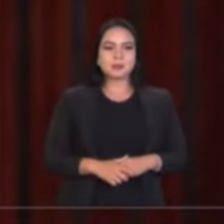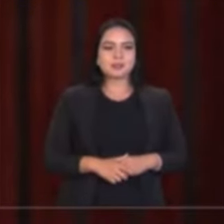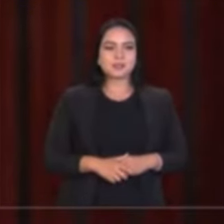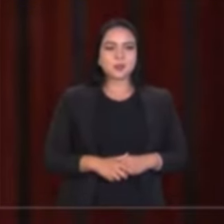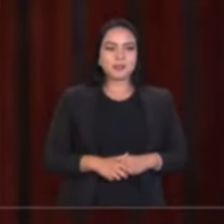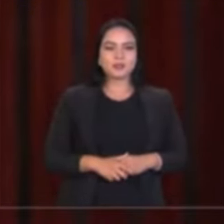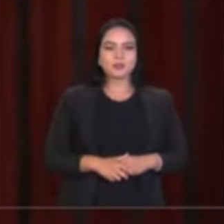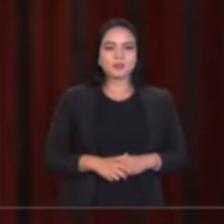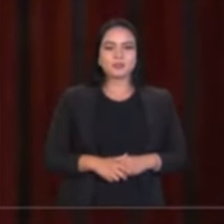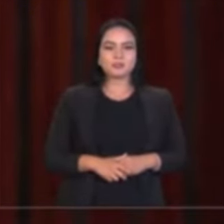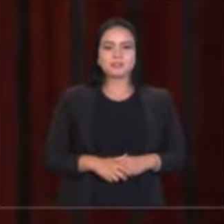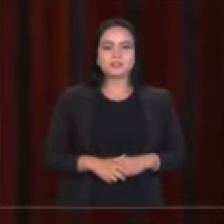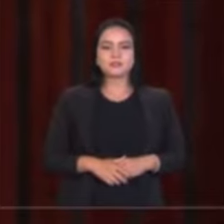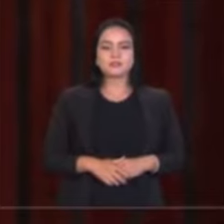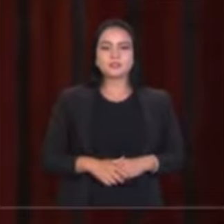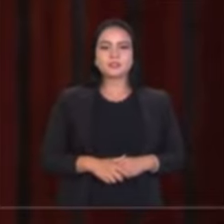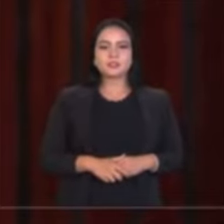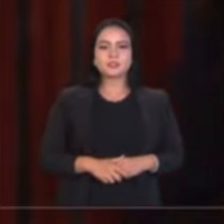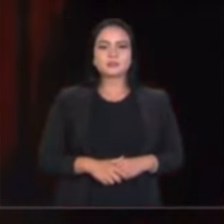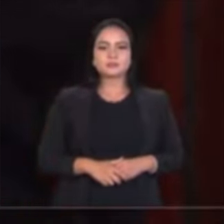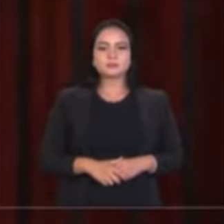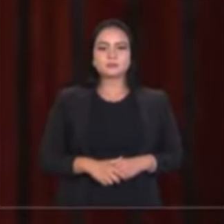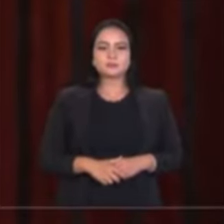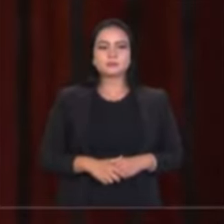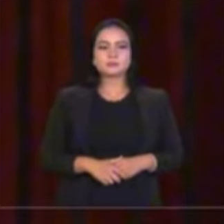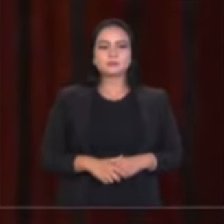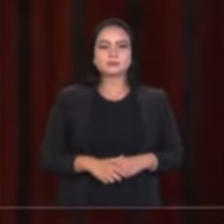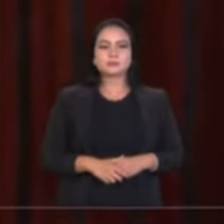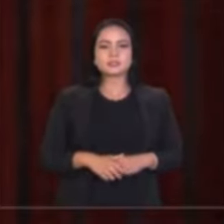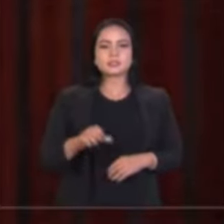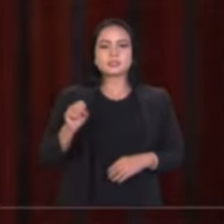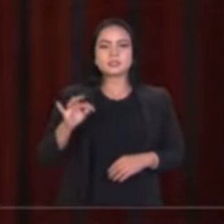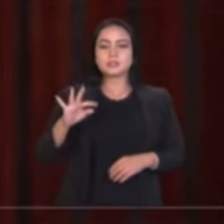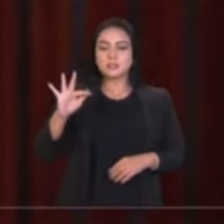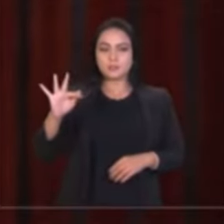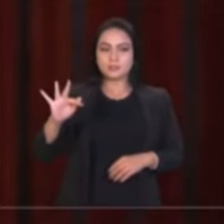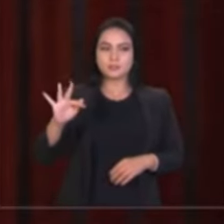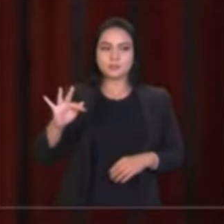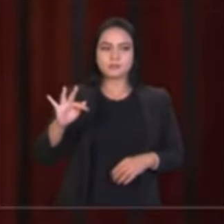para mim bastaria um artigo da lei ou uma interpretação que o Supremo Tribunal Federal,